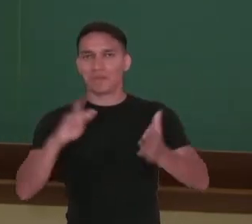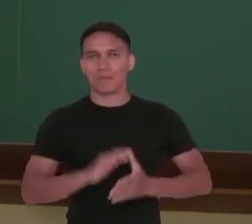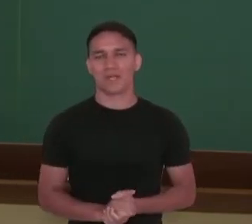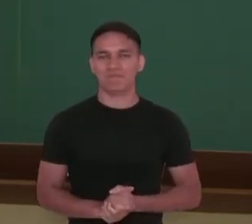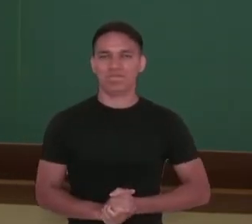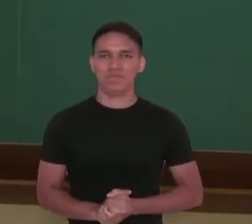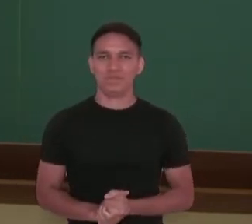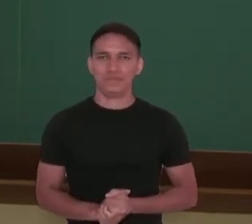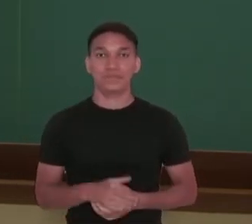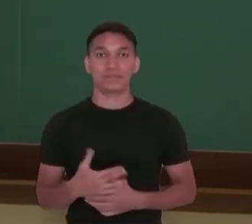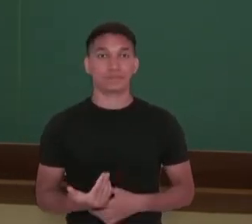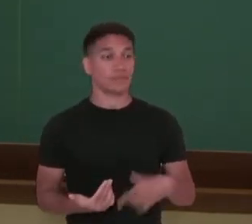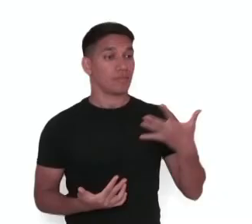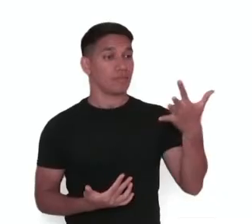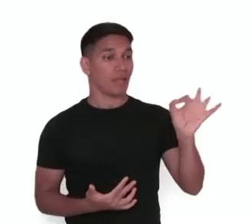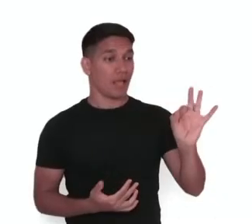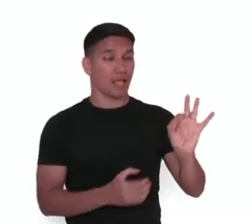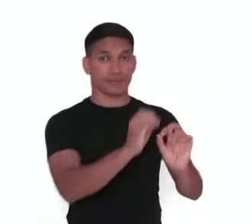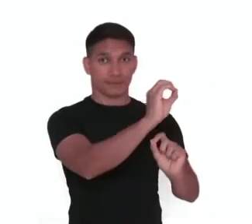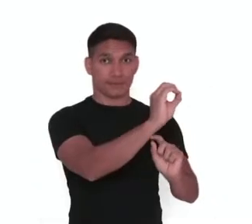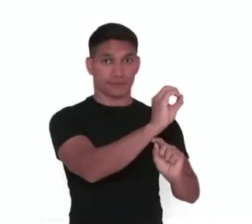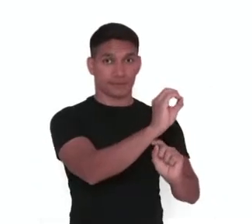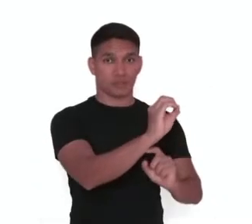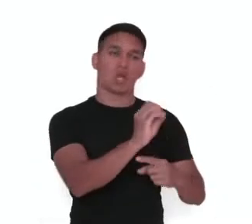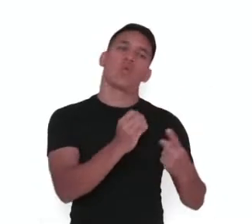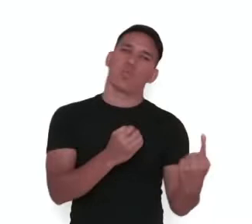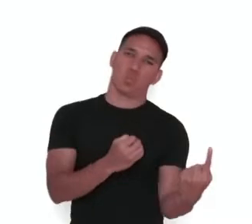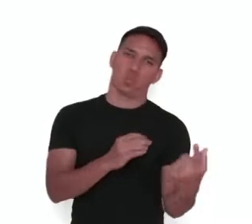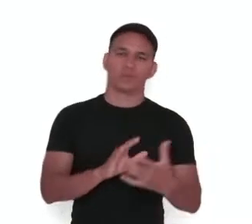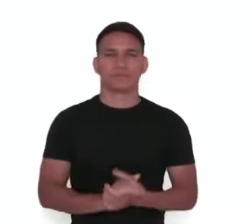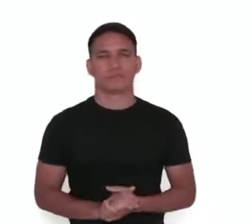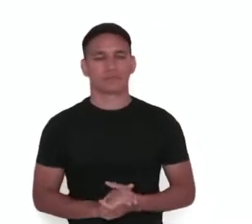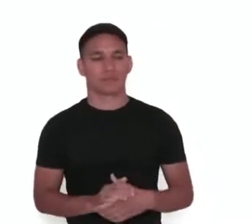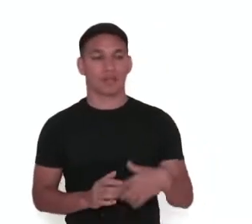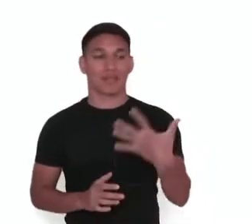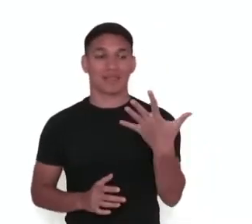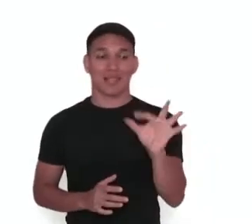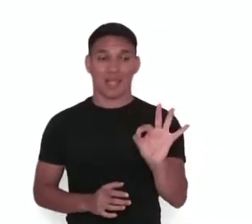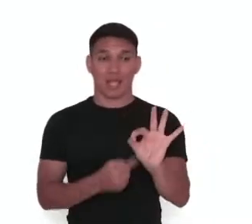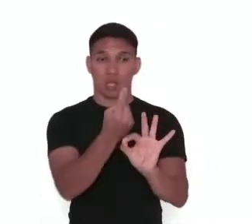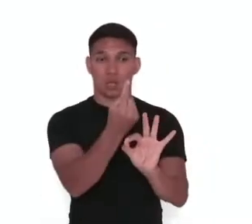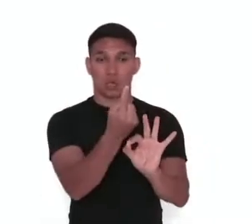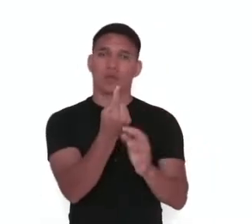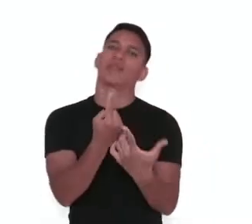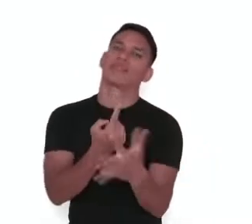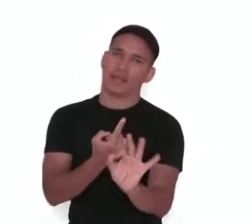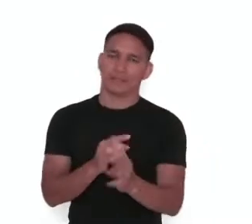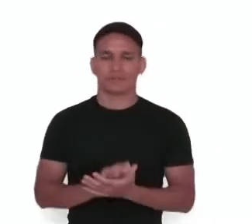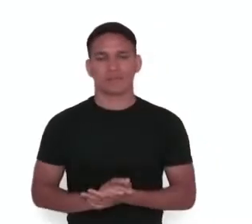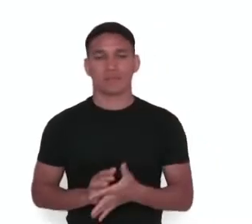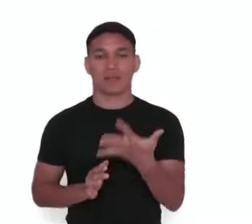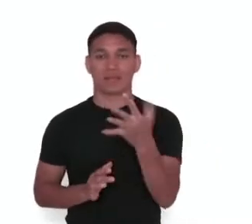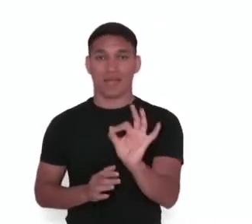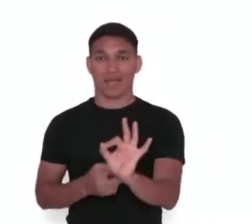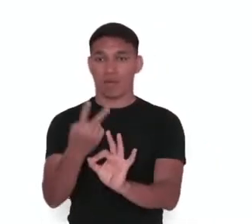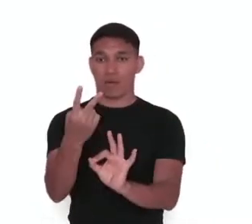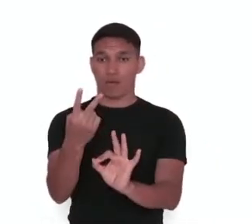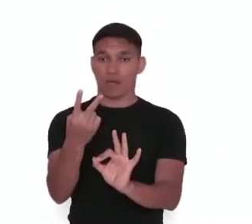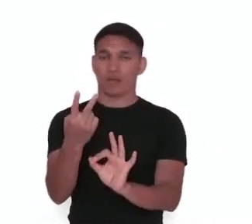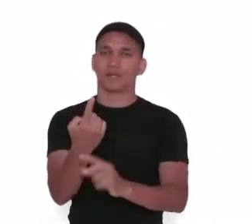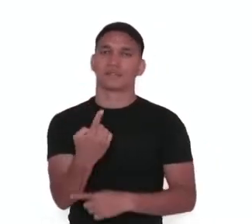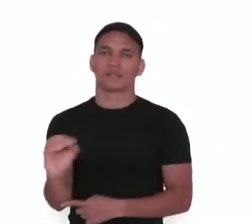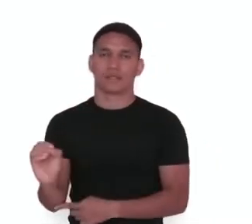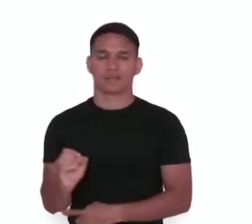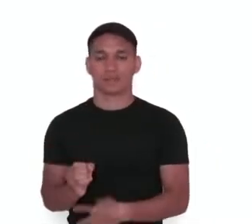Então, você tem aqui 10 na 0 é 1, 10 na 1 é 10, 10 ao quadrado é 100, 10